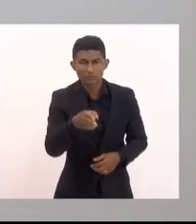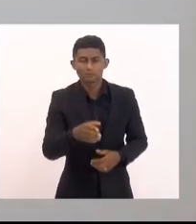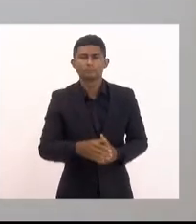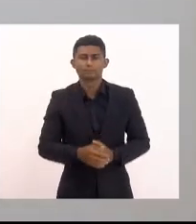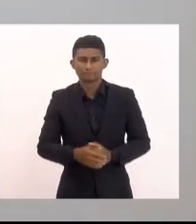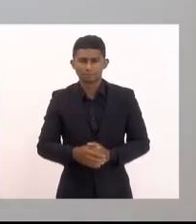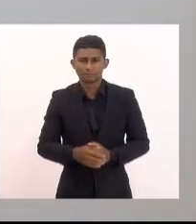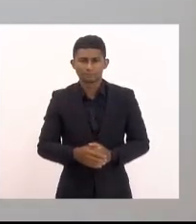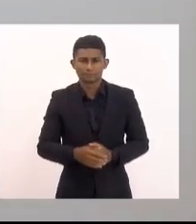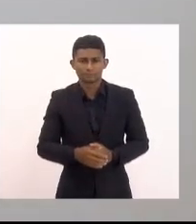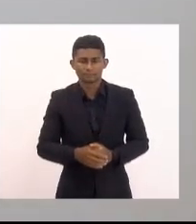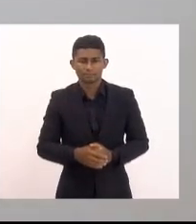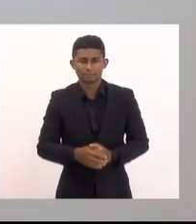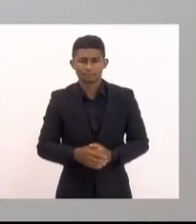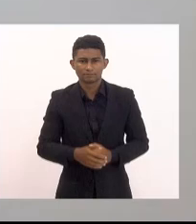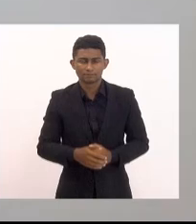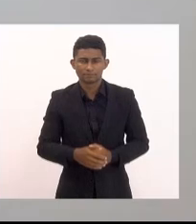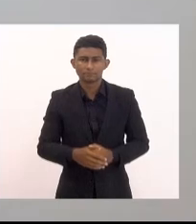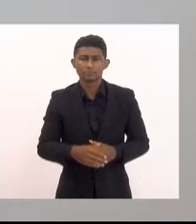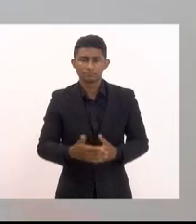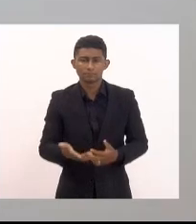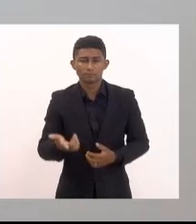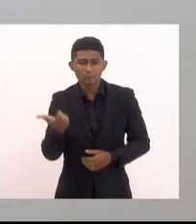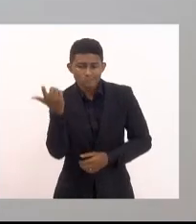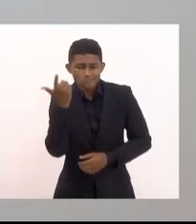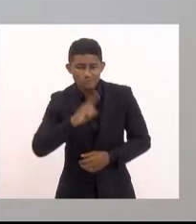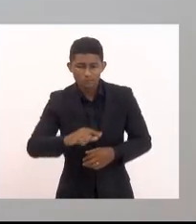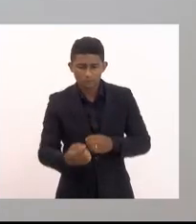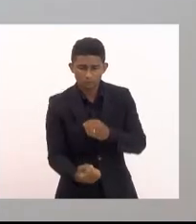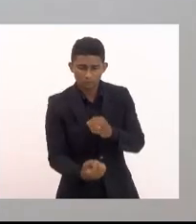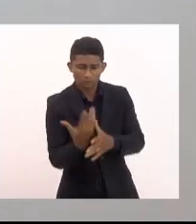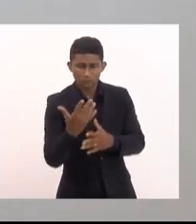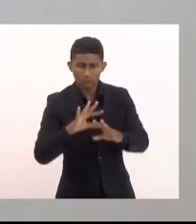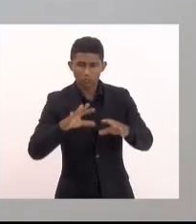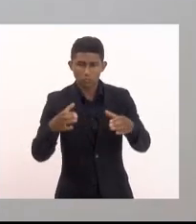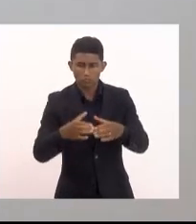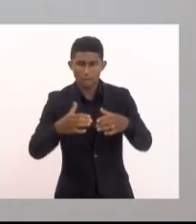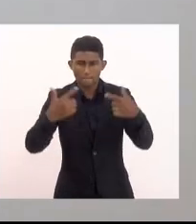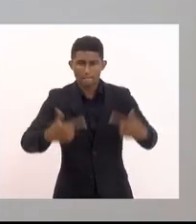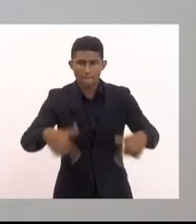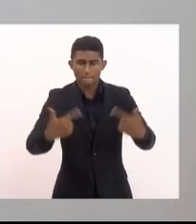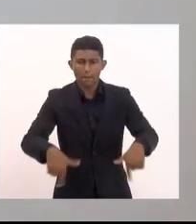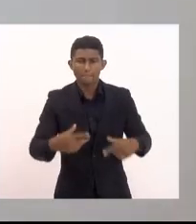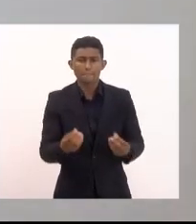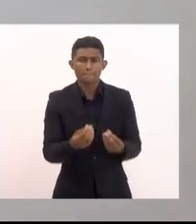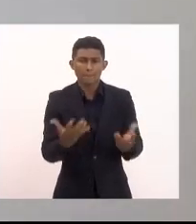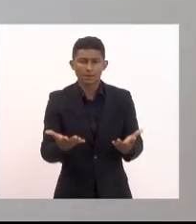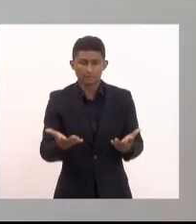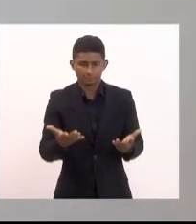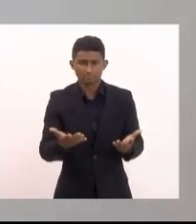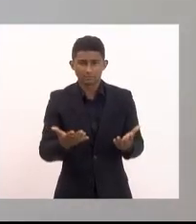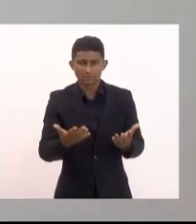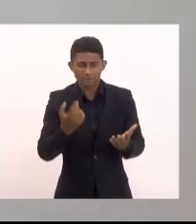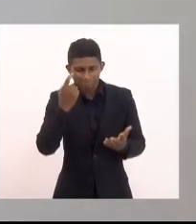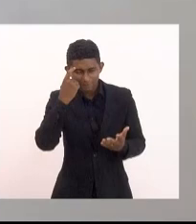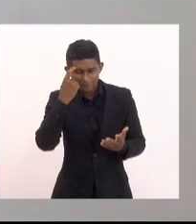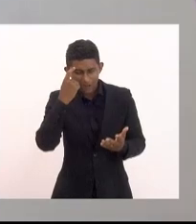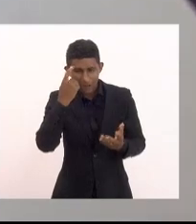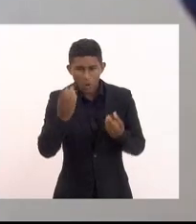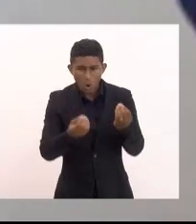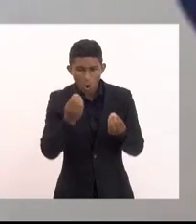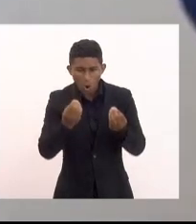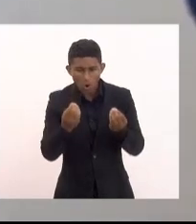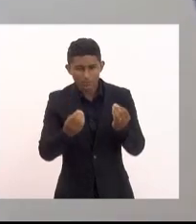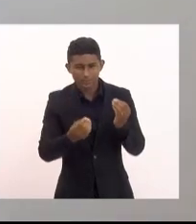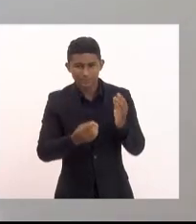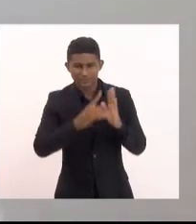INEPAC ele construiu um grupo de trabalho exatamente para elaborar uma metodologia de registro